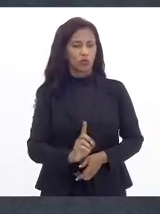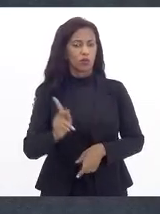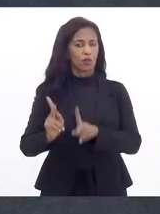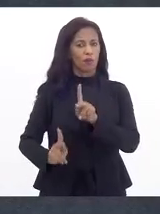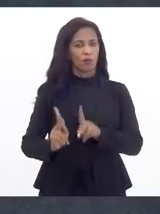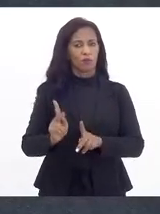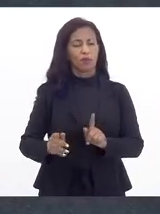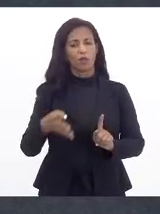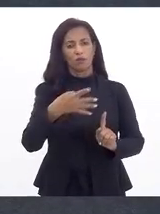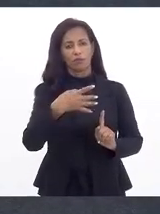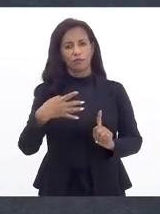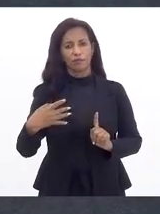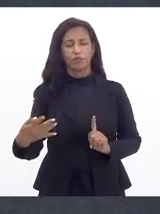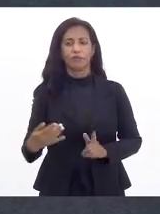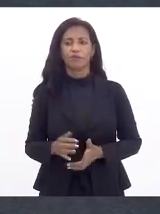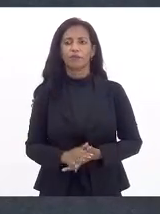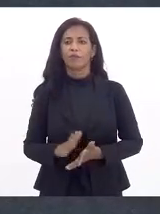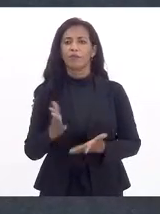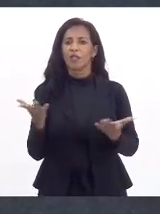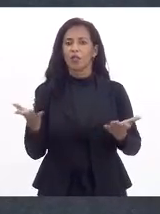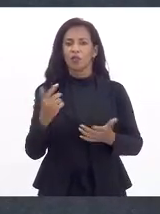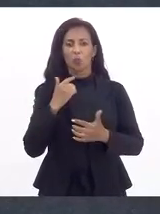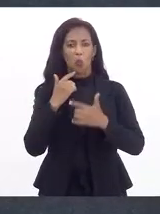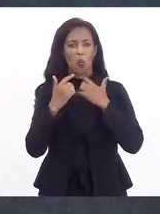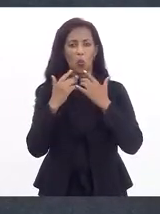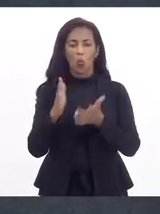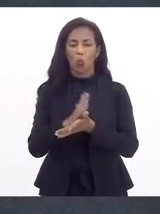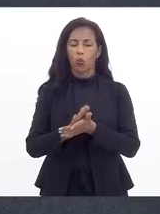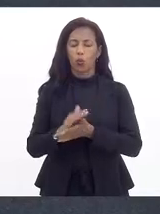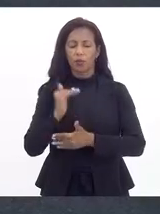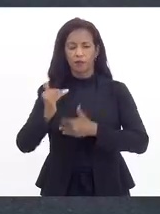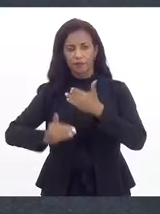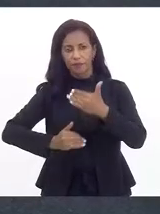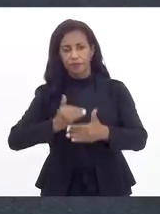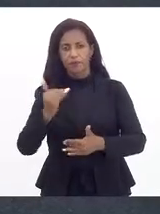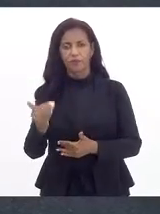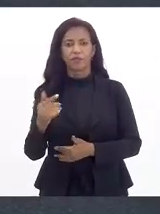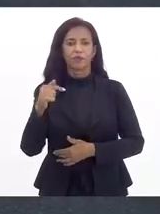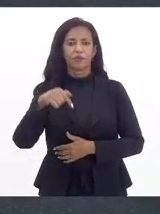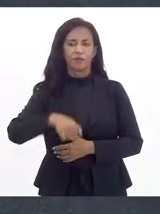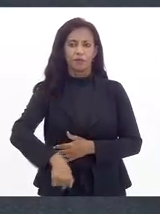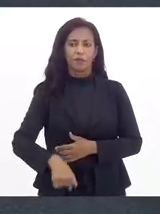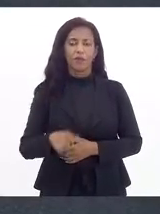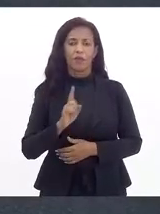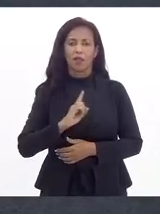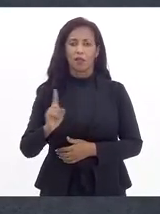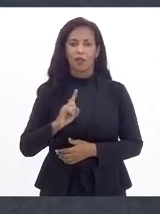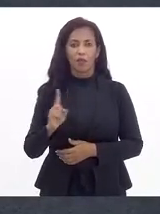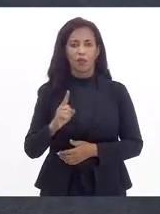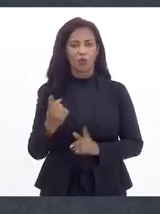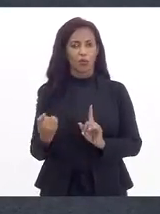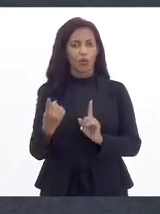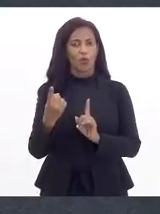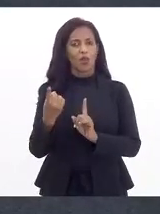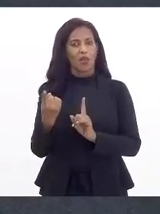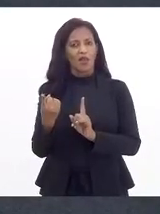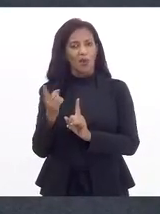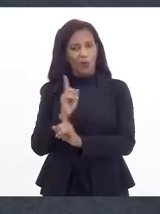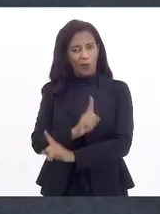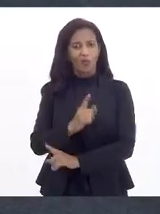população LGBTQIA+. Isso, sem dúvida nenhuma, é um avanço, e a gente aqui não só é oposição ao governo,